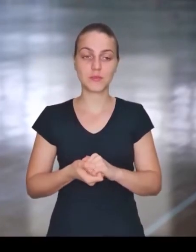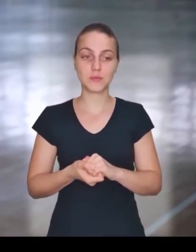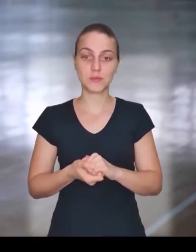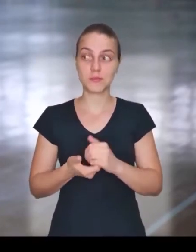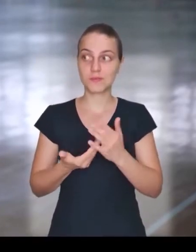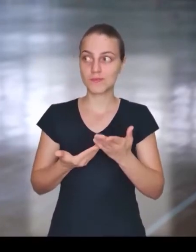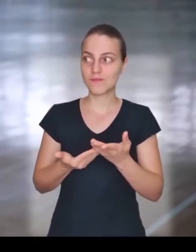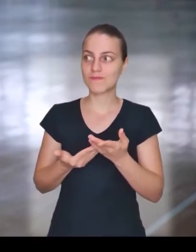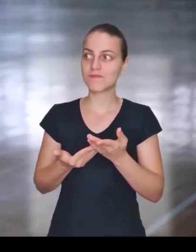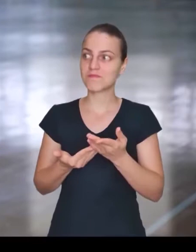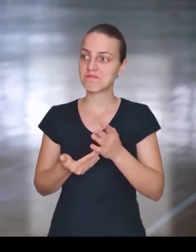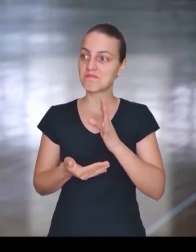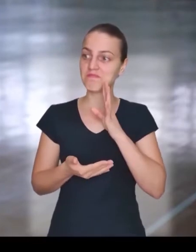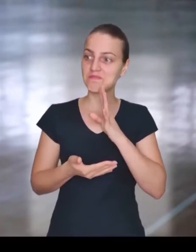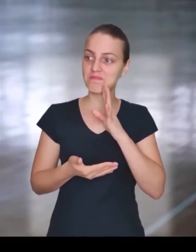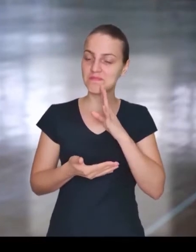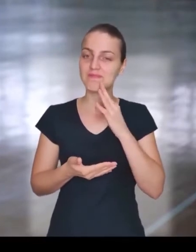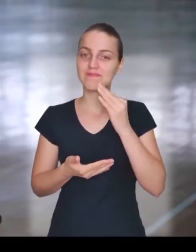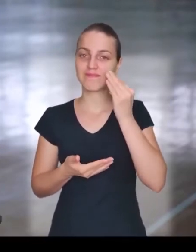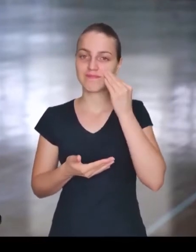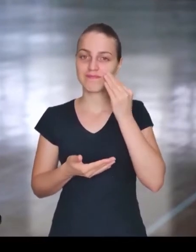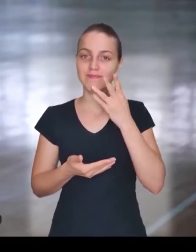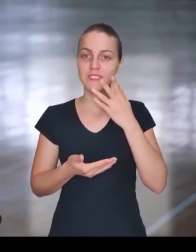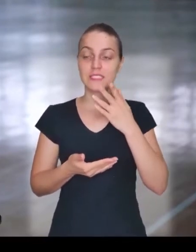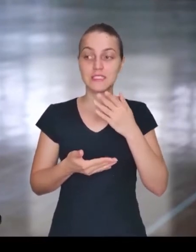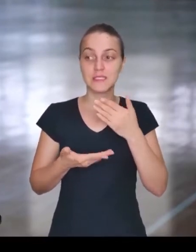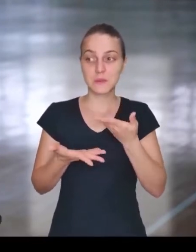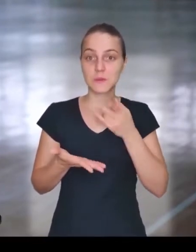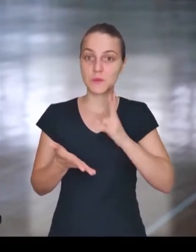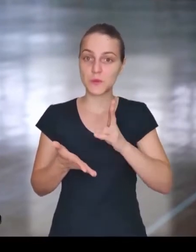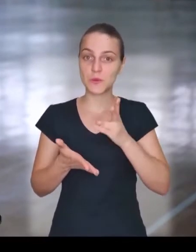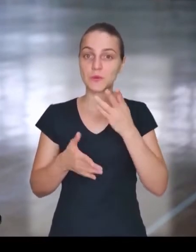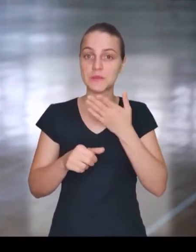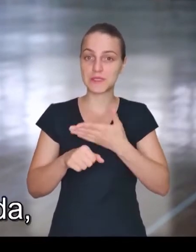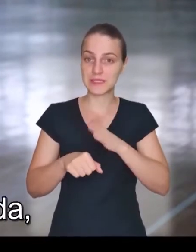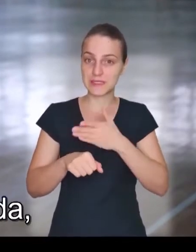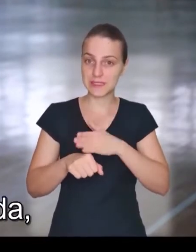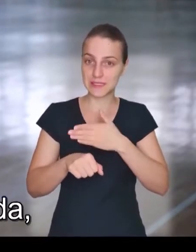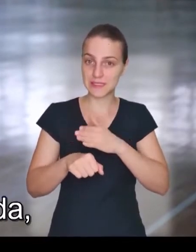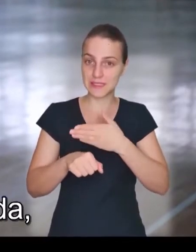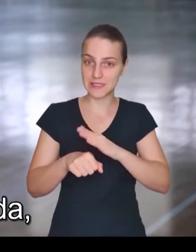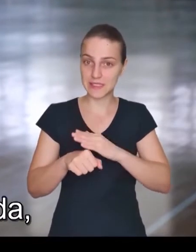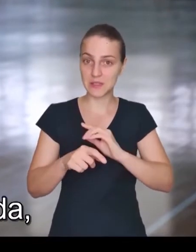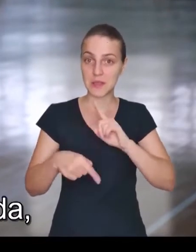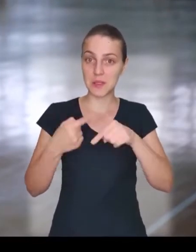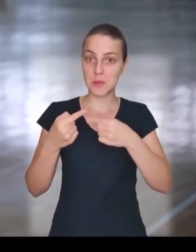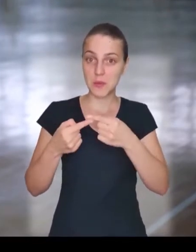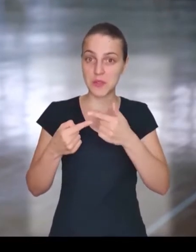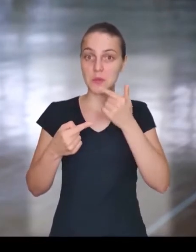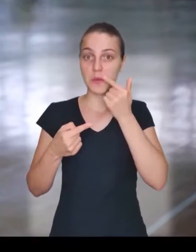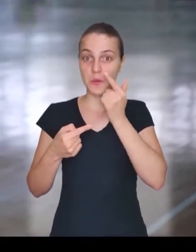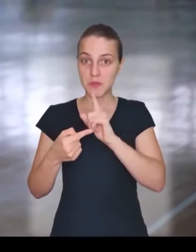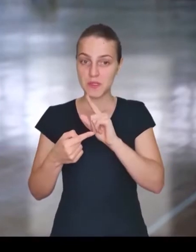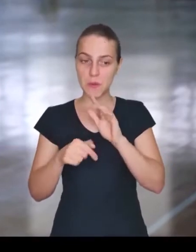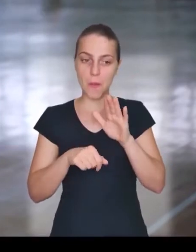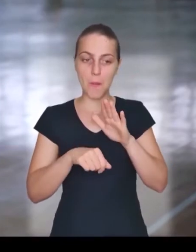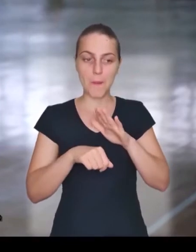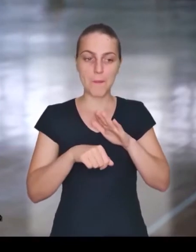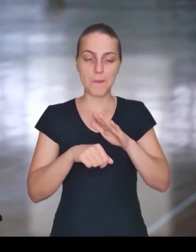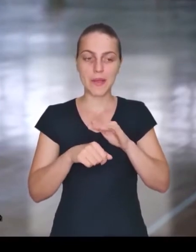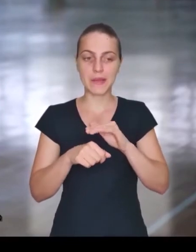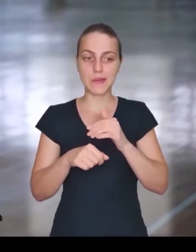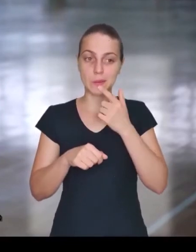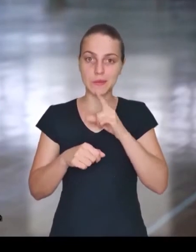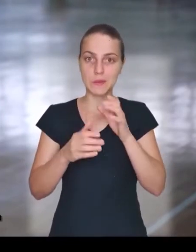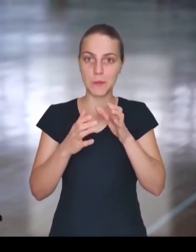realizar e tal. E continuei treinando firme. Aí em 2007 fomos pro Brasileiro de novo, já não fomos mais o saco de pancada, conseguimos mais uns 2 ou 3 atletas para dar